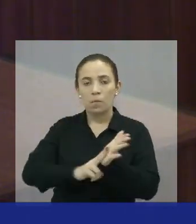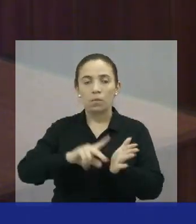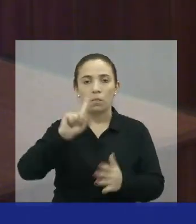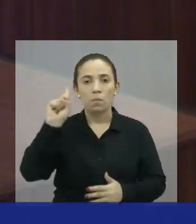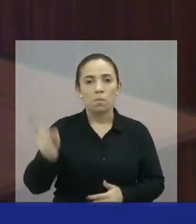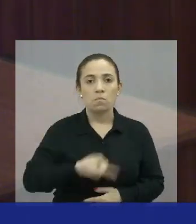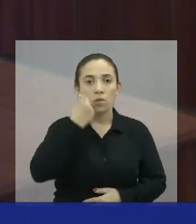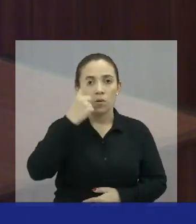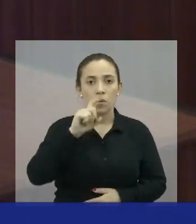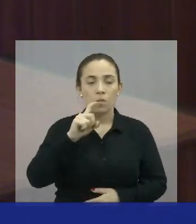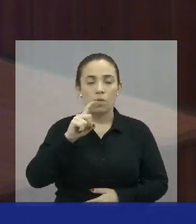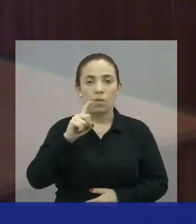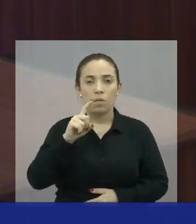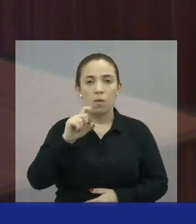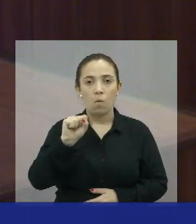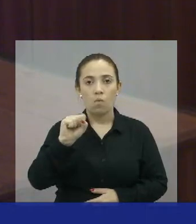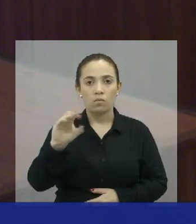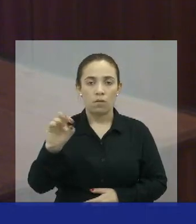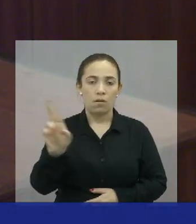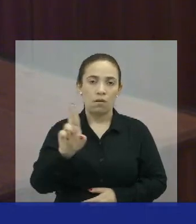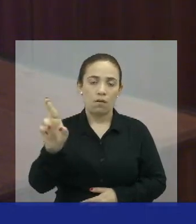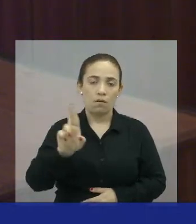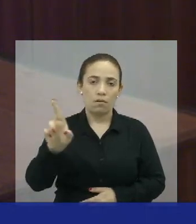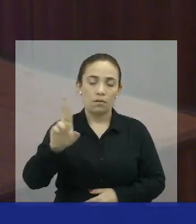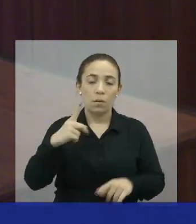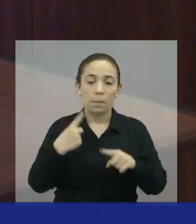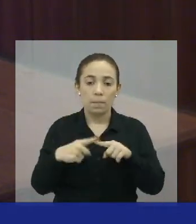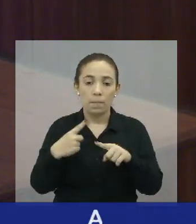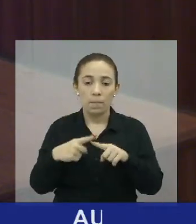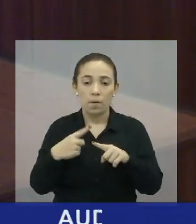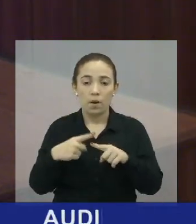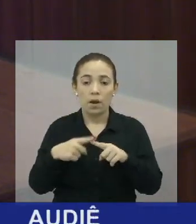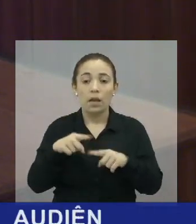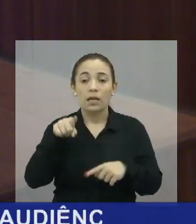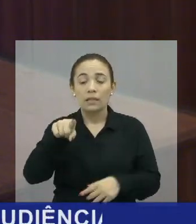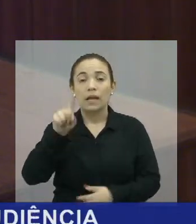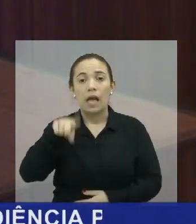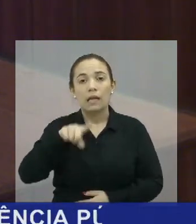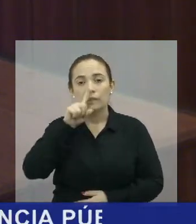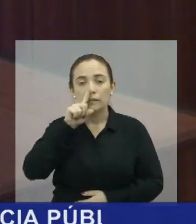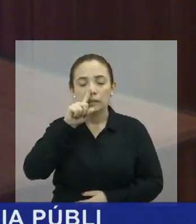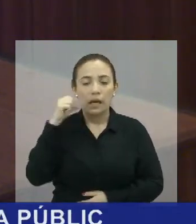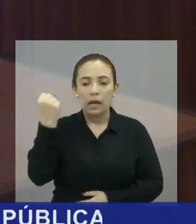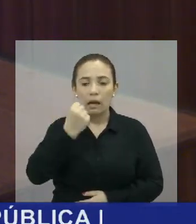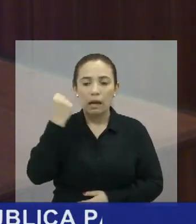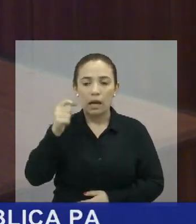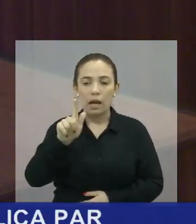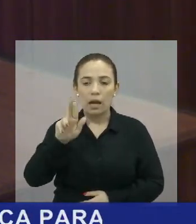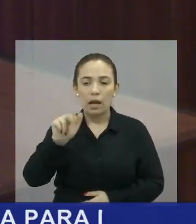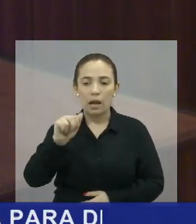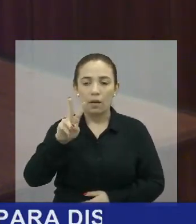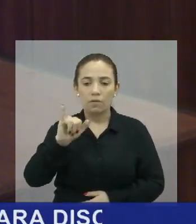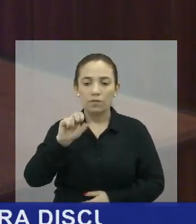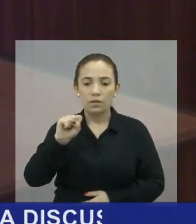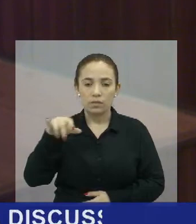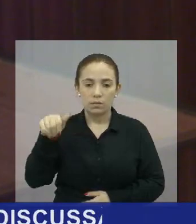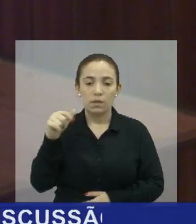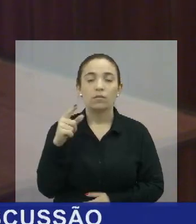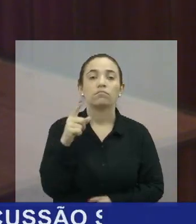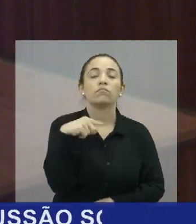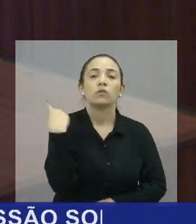1.080, porque é uma infração gravíssima. Nós